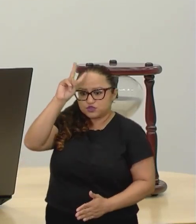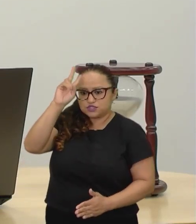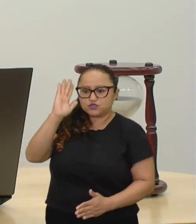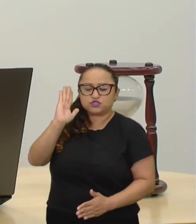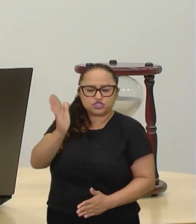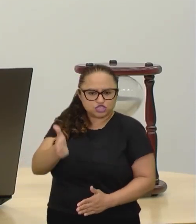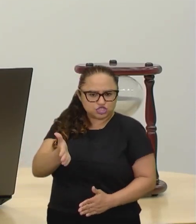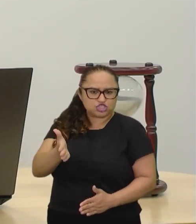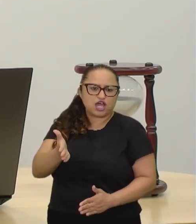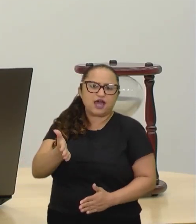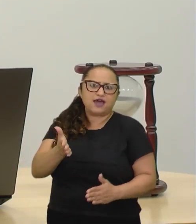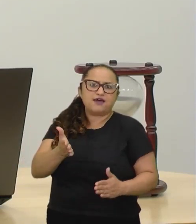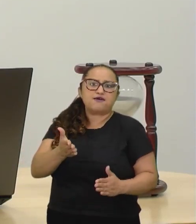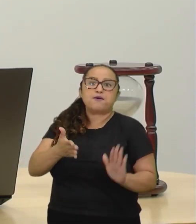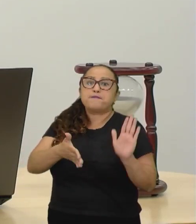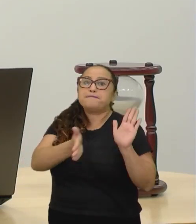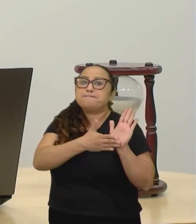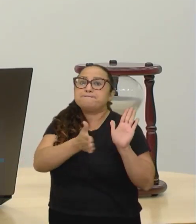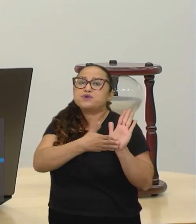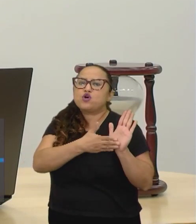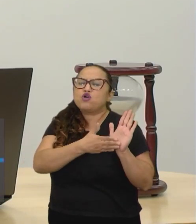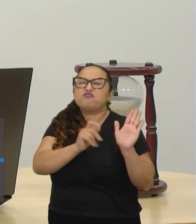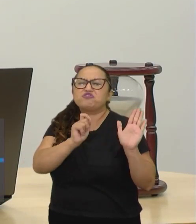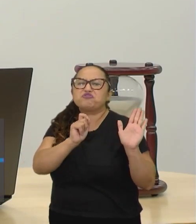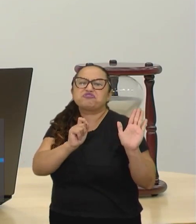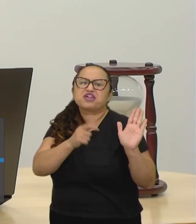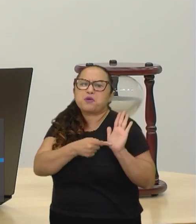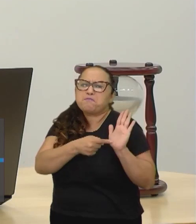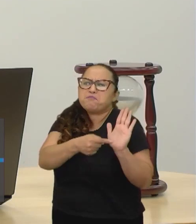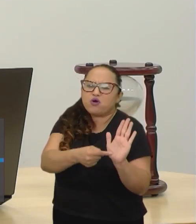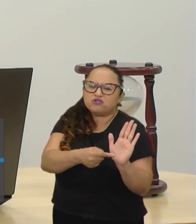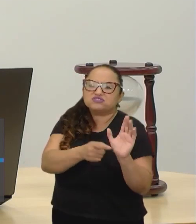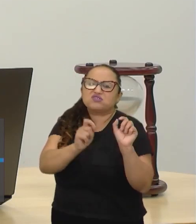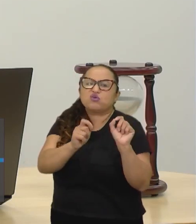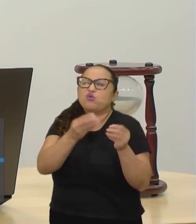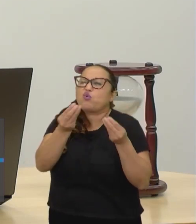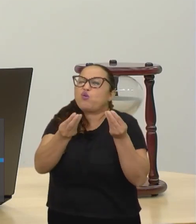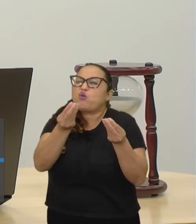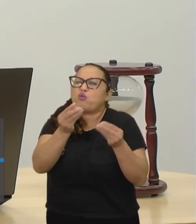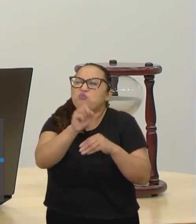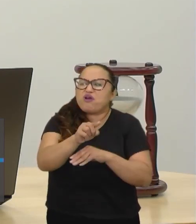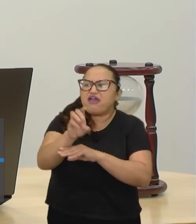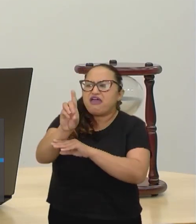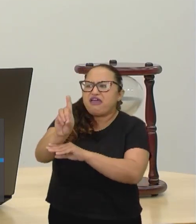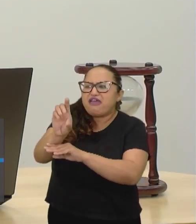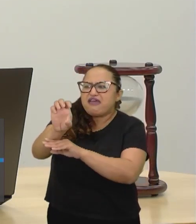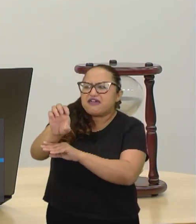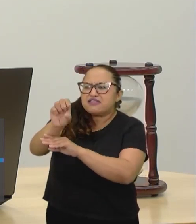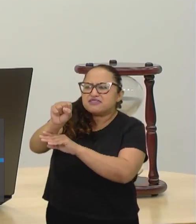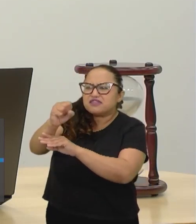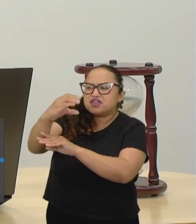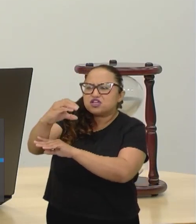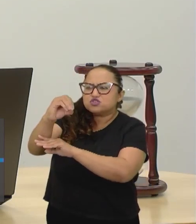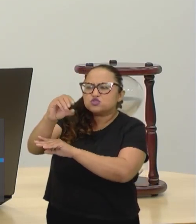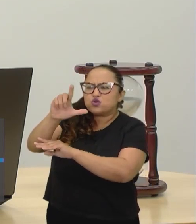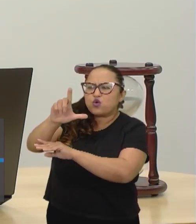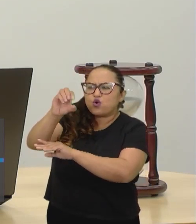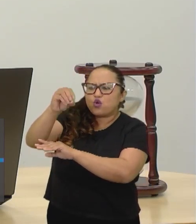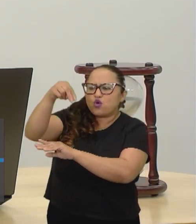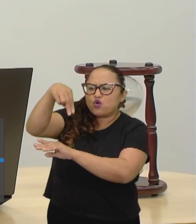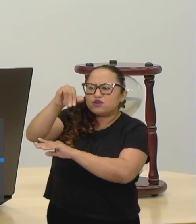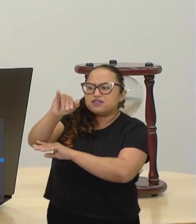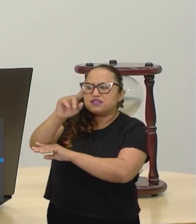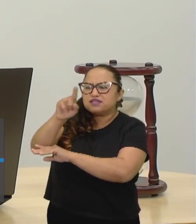até contestam esse conceito de descolonização. Então, alguns historiadores já